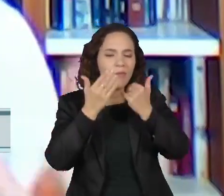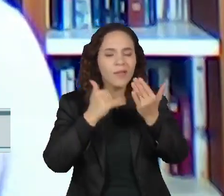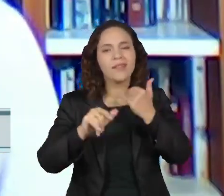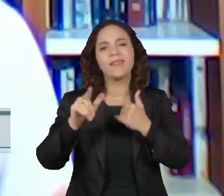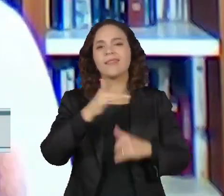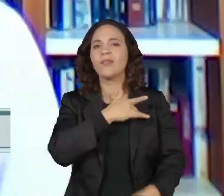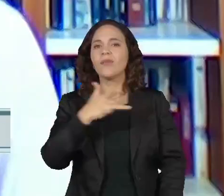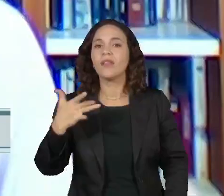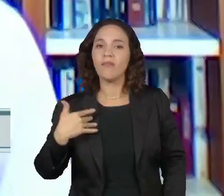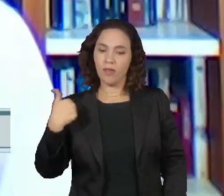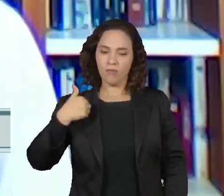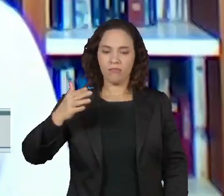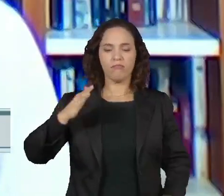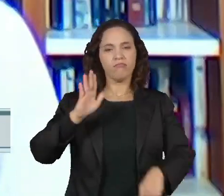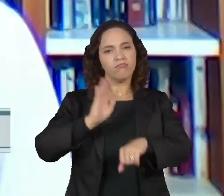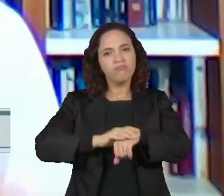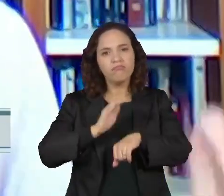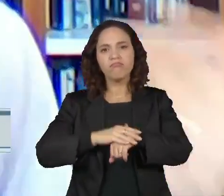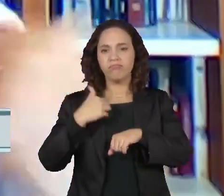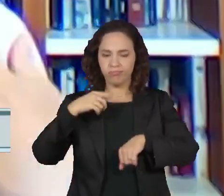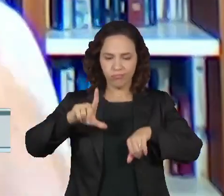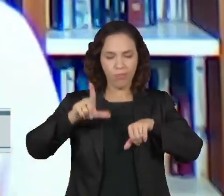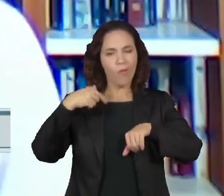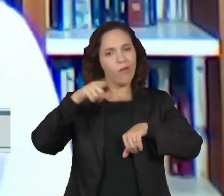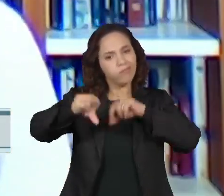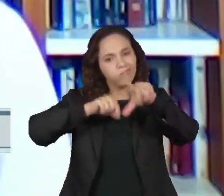seu próprio corpo combata as doenças